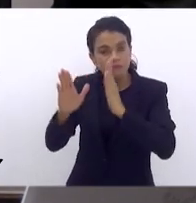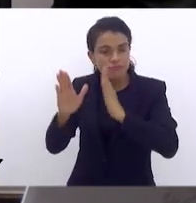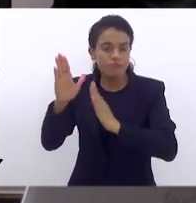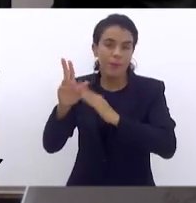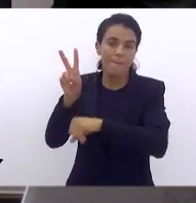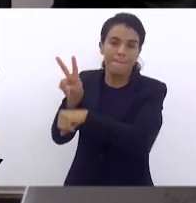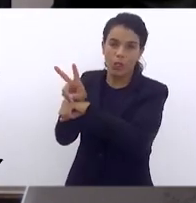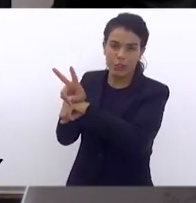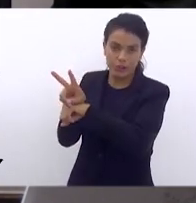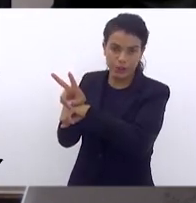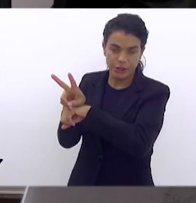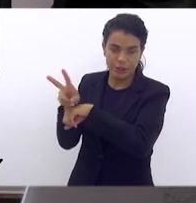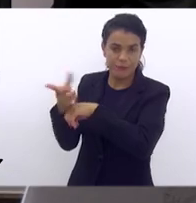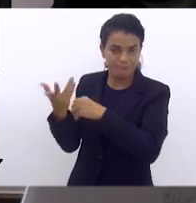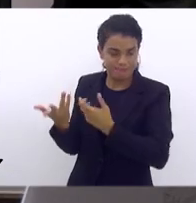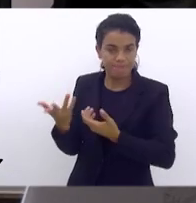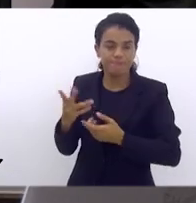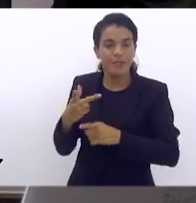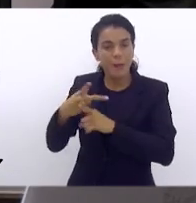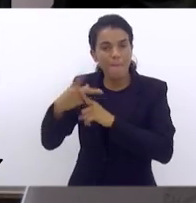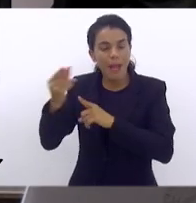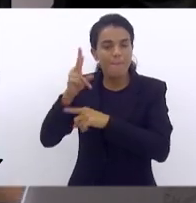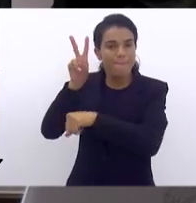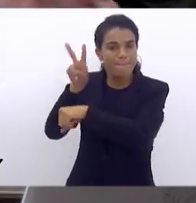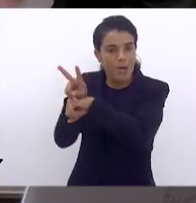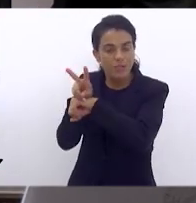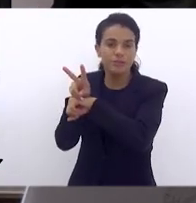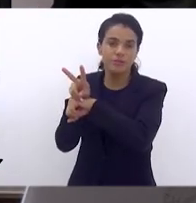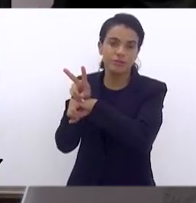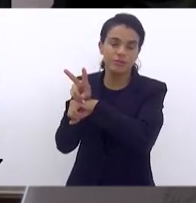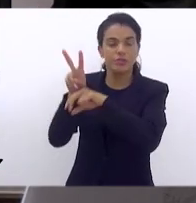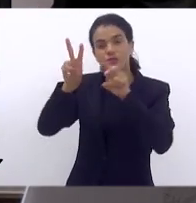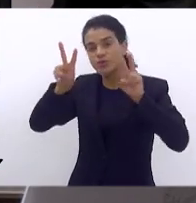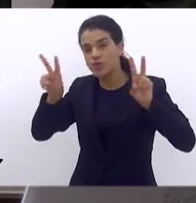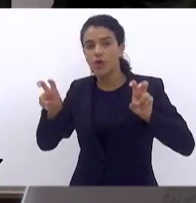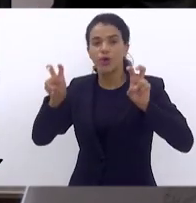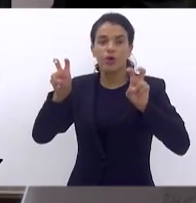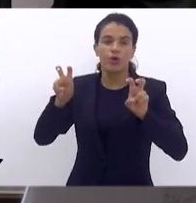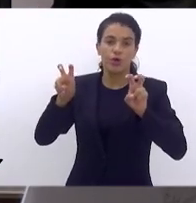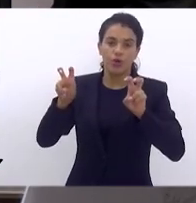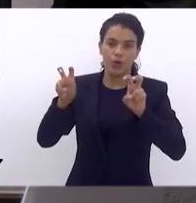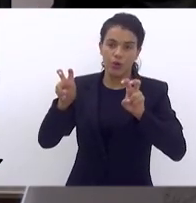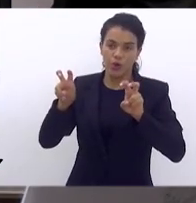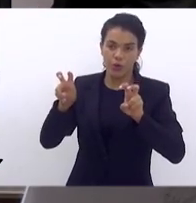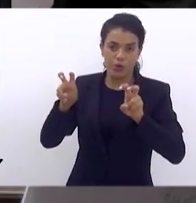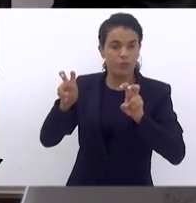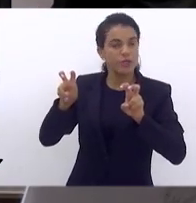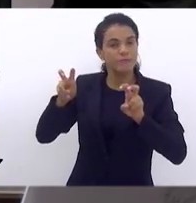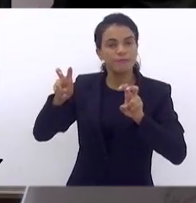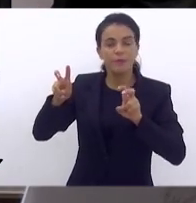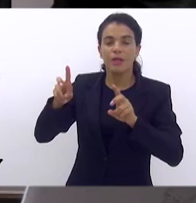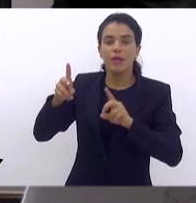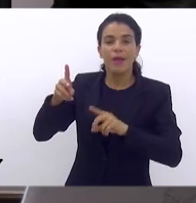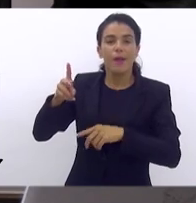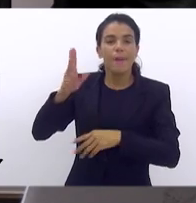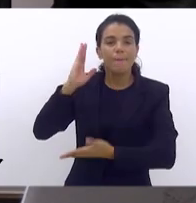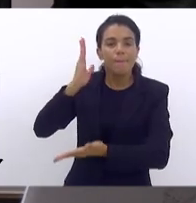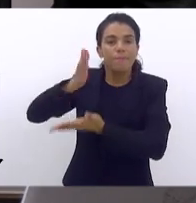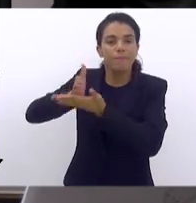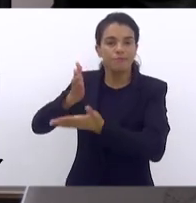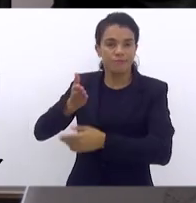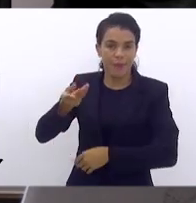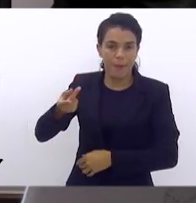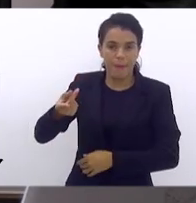é protegida em relação a perpetuação daquela violência